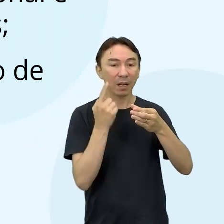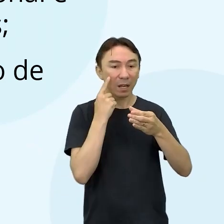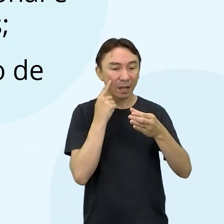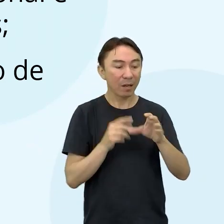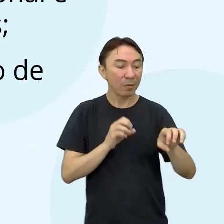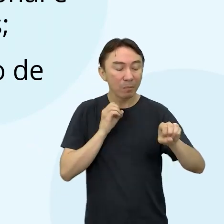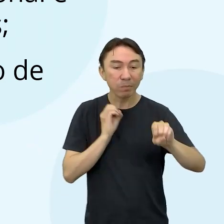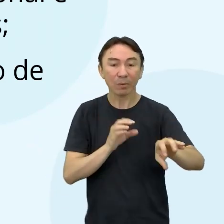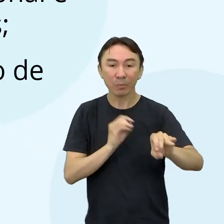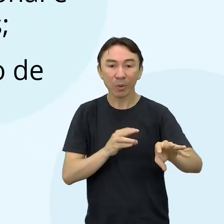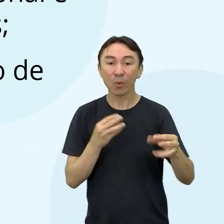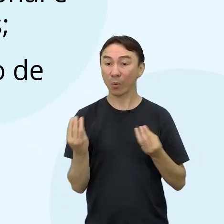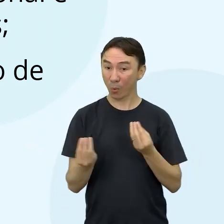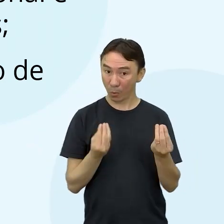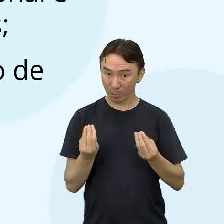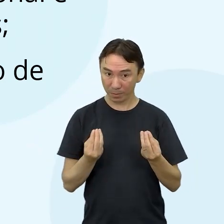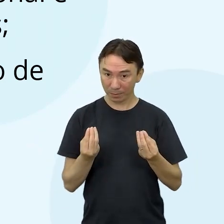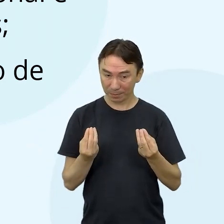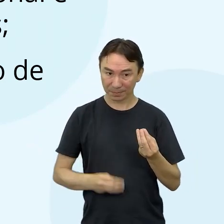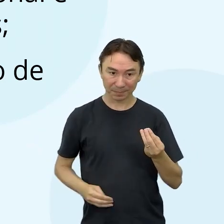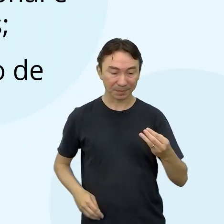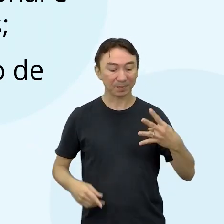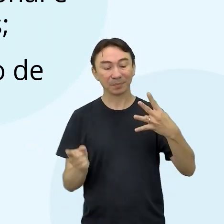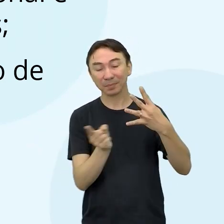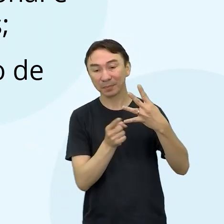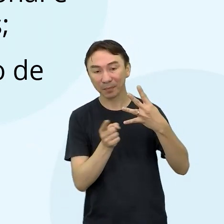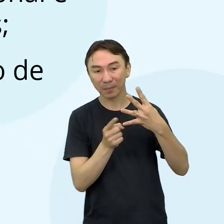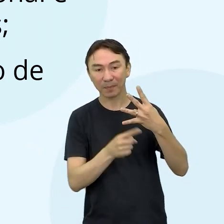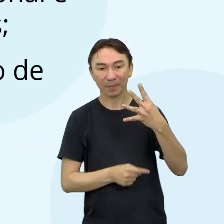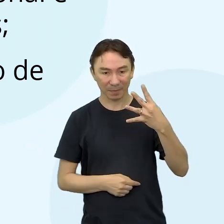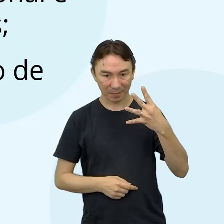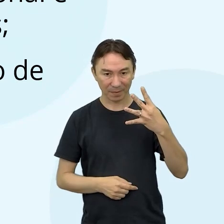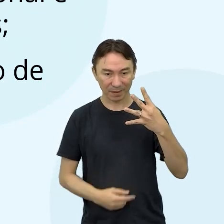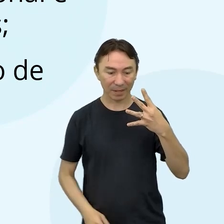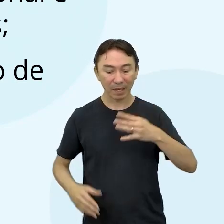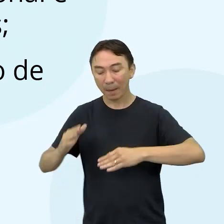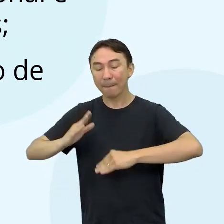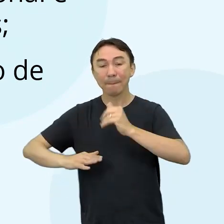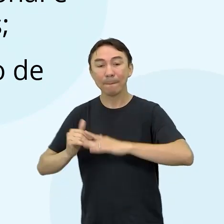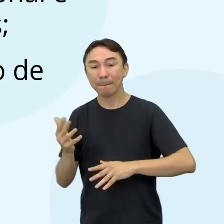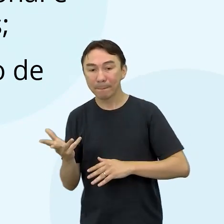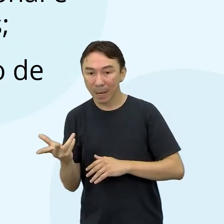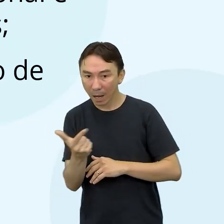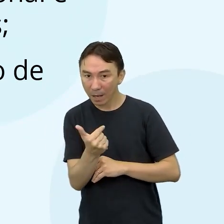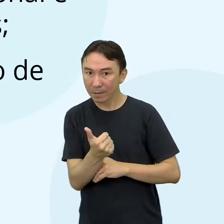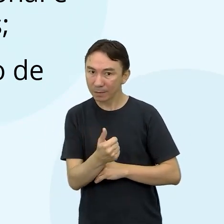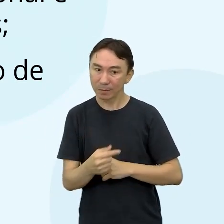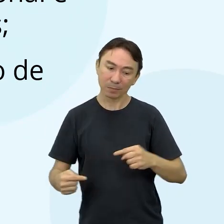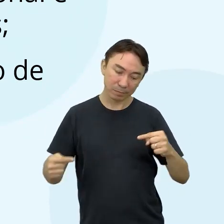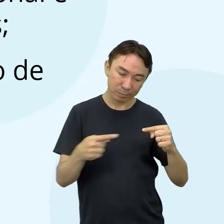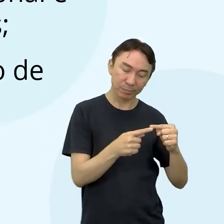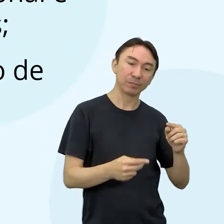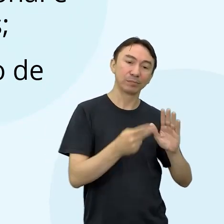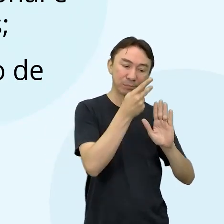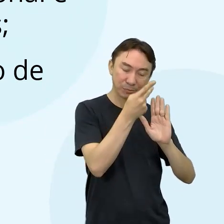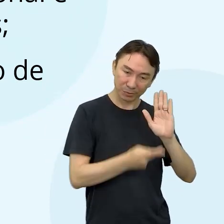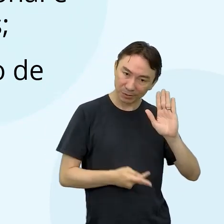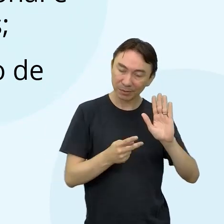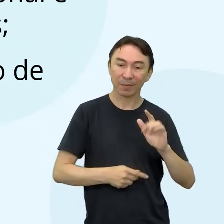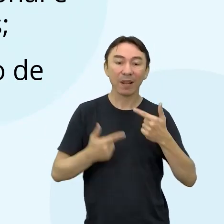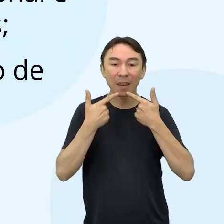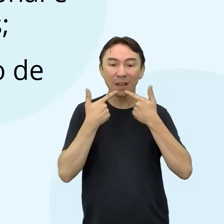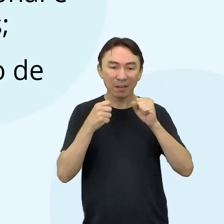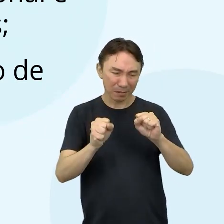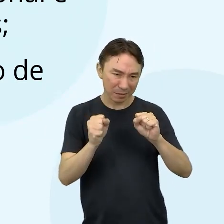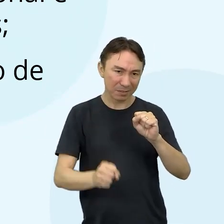e estudantes e conhecer as habilidades e temáticas do projeto de linguagens para as